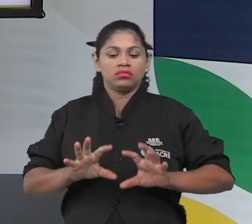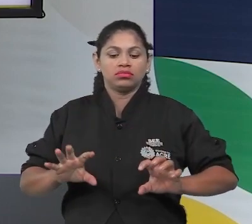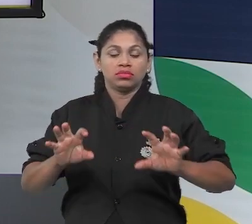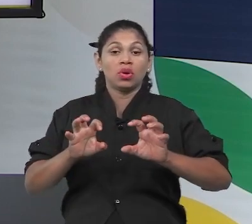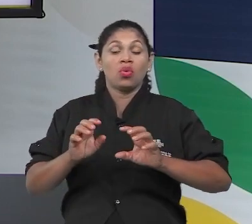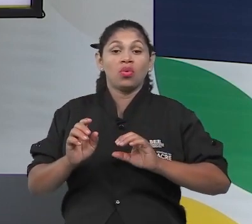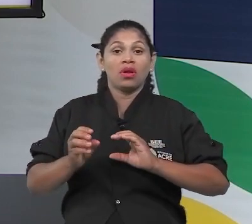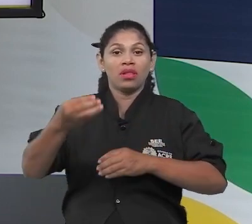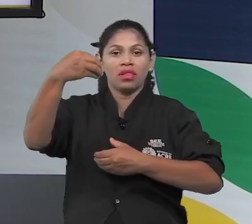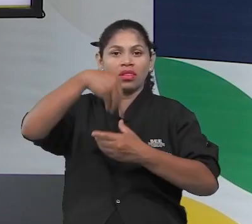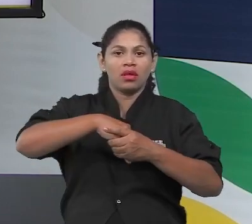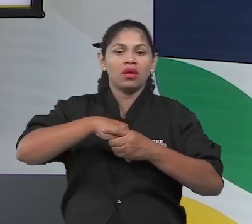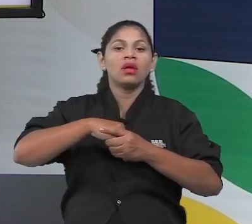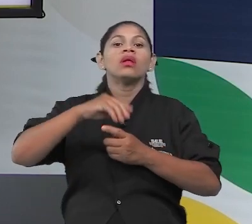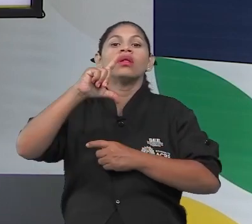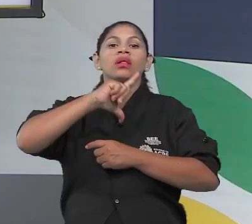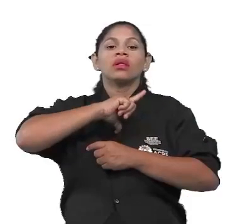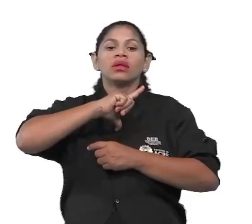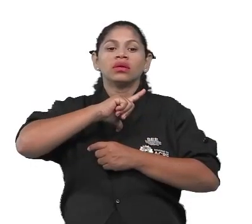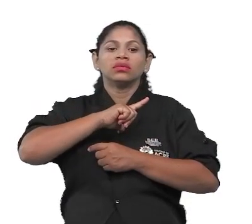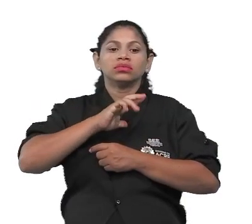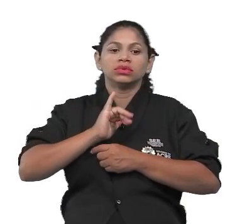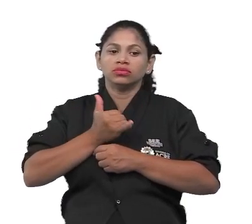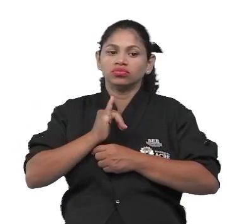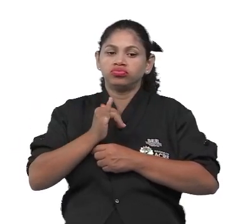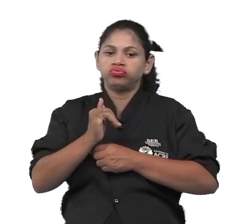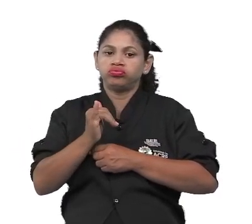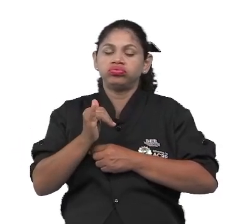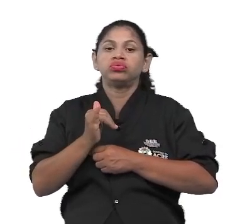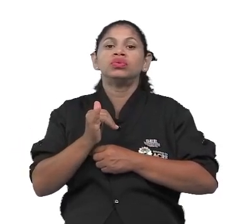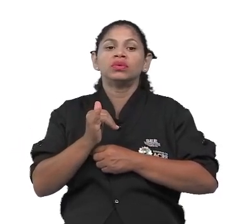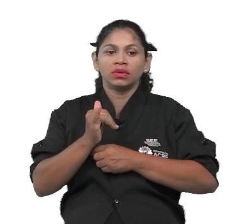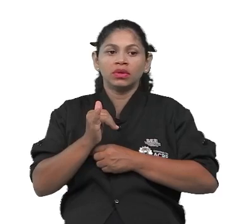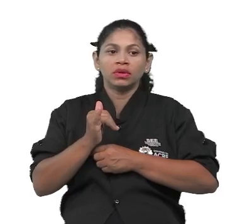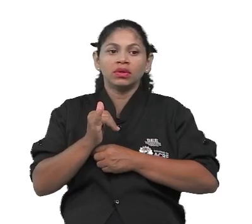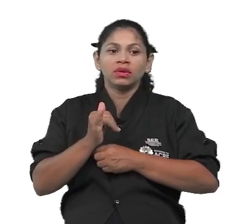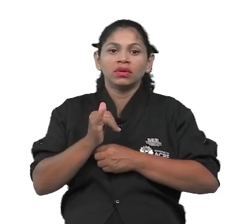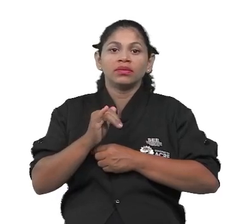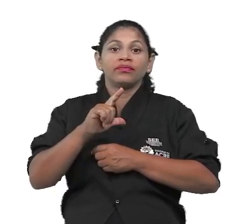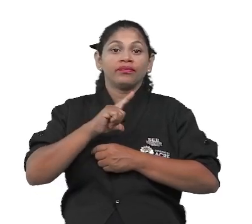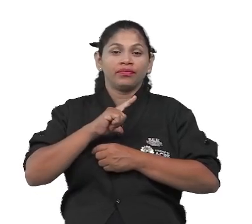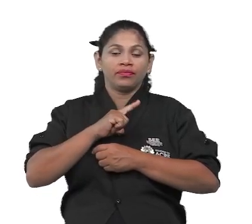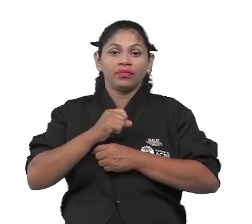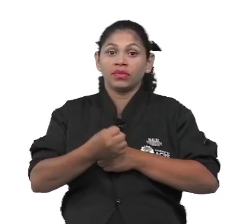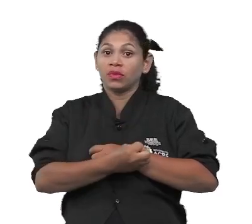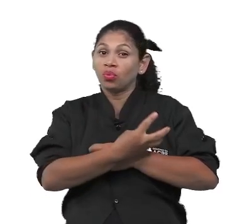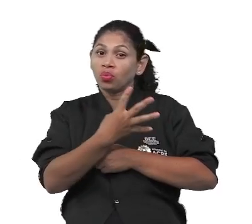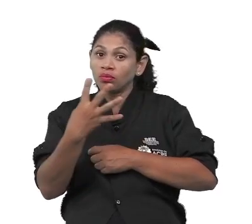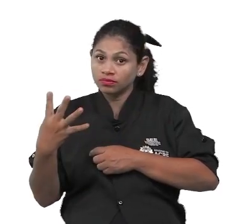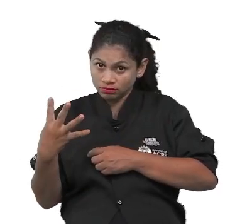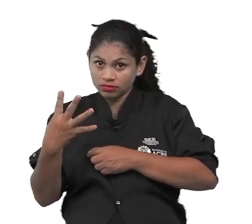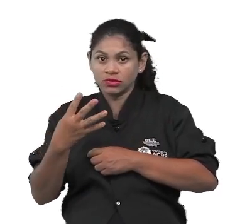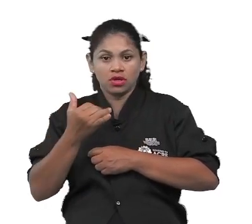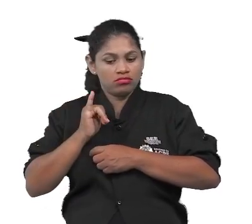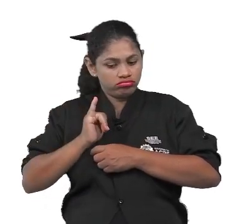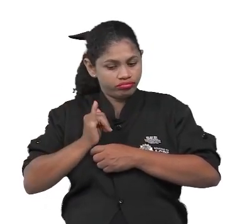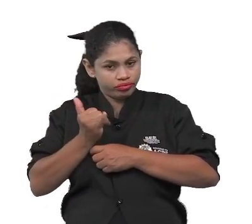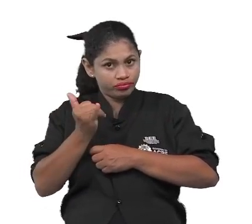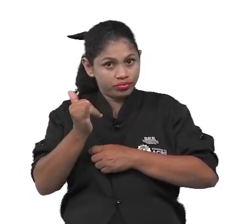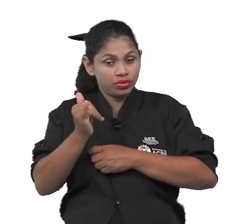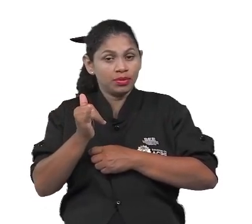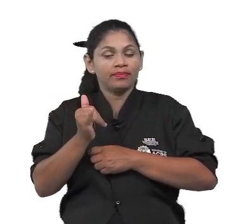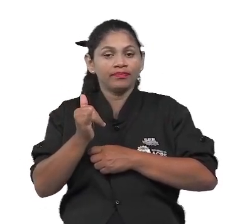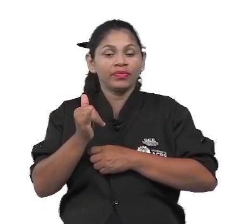voltagem lá dentro, então aqui dentro desse globo, ele vai ser o quê? Ele vai ter uma quantidade de eletricidade. E